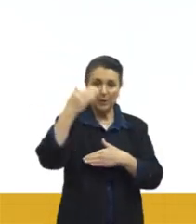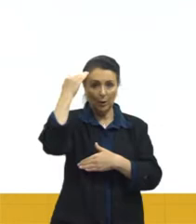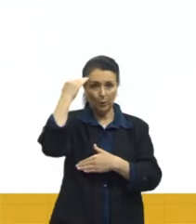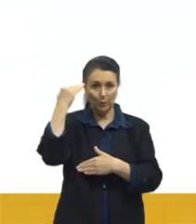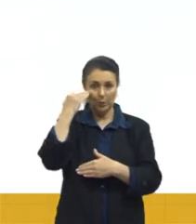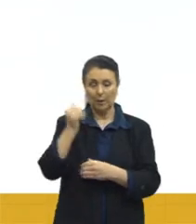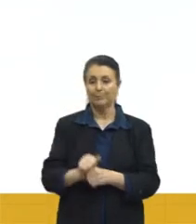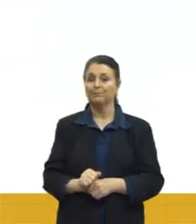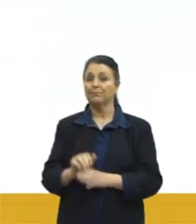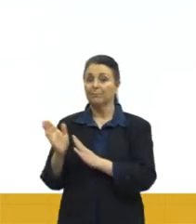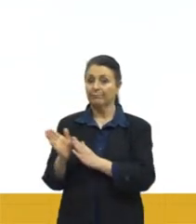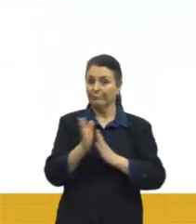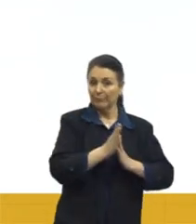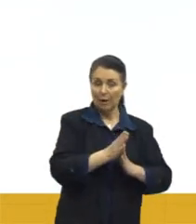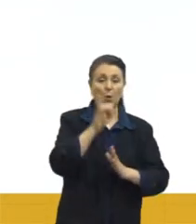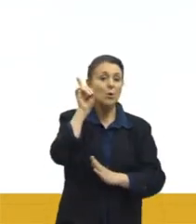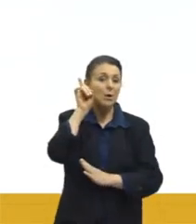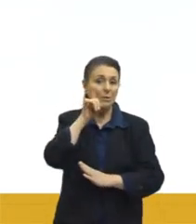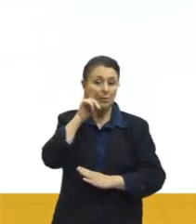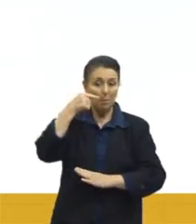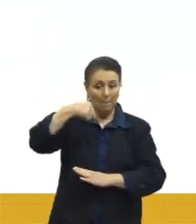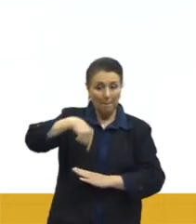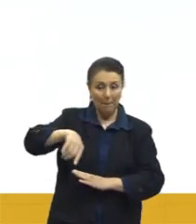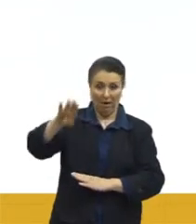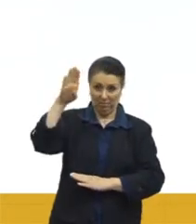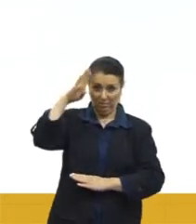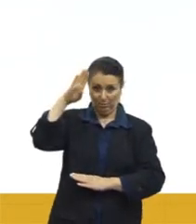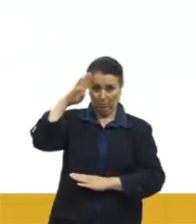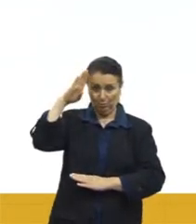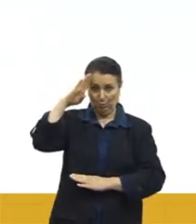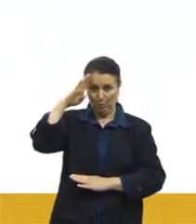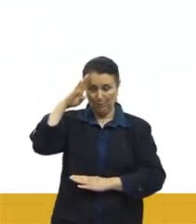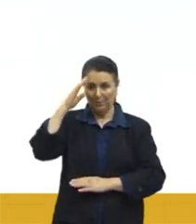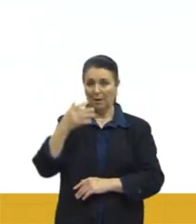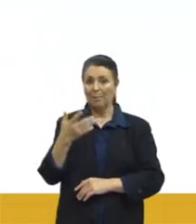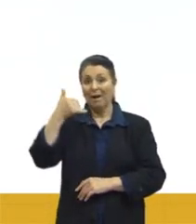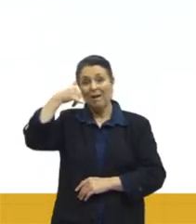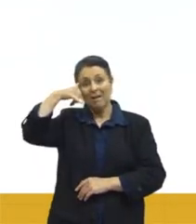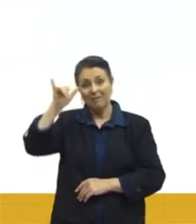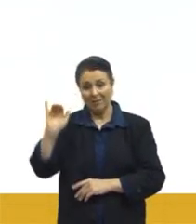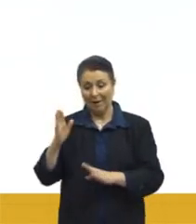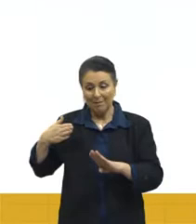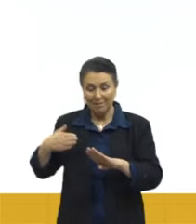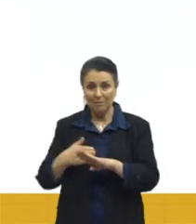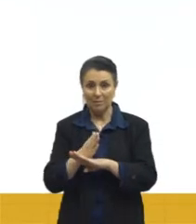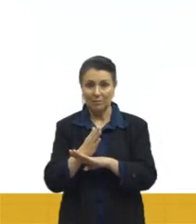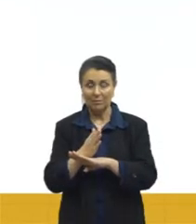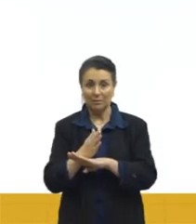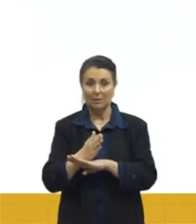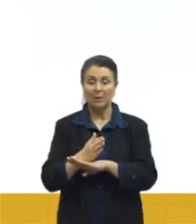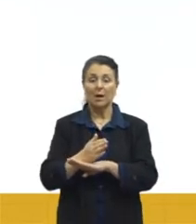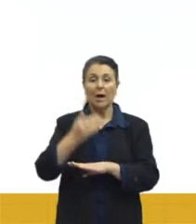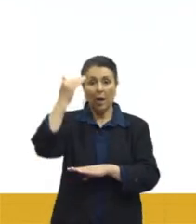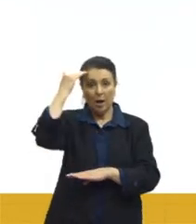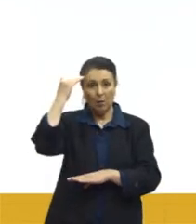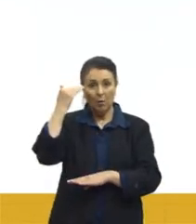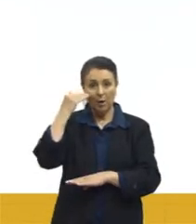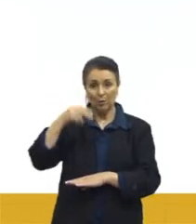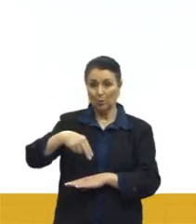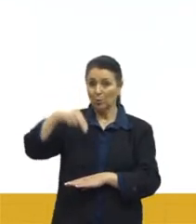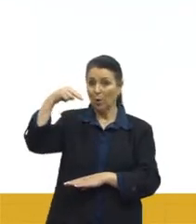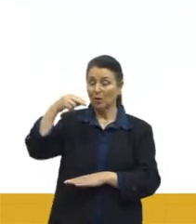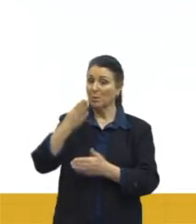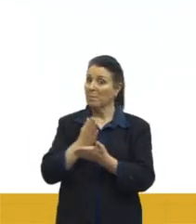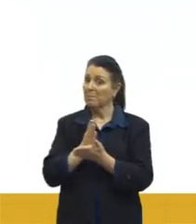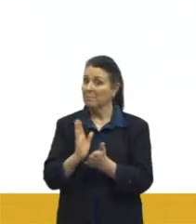manda tropas para Coreia do Sul né para impedir a invasão a Coreia do Norte não é bem sucedida